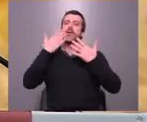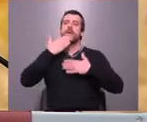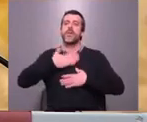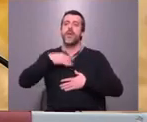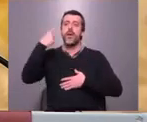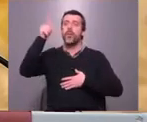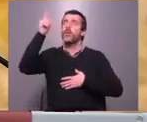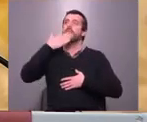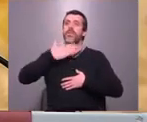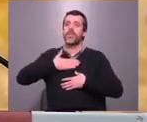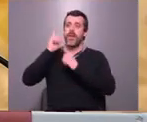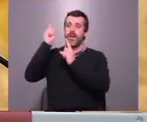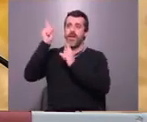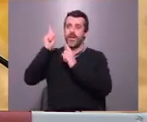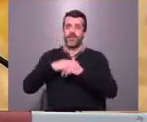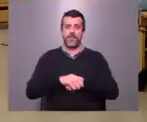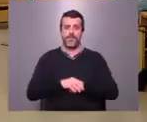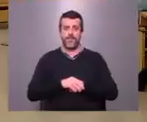nos pode dar.